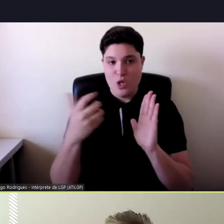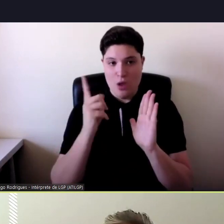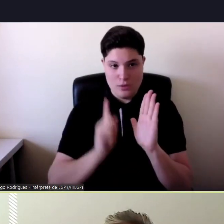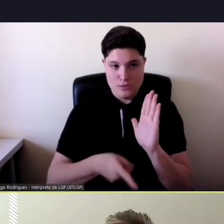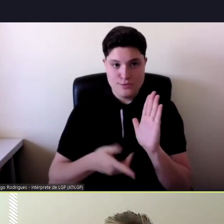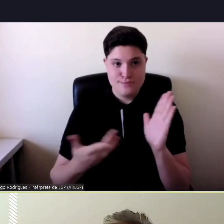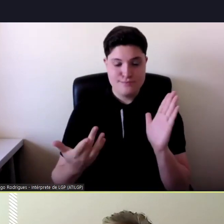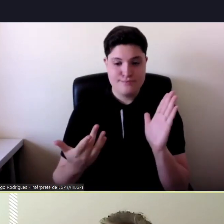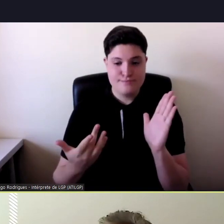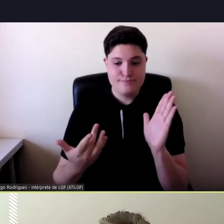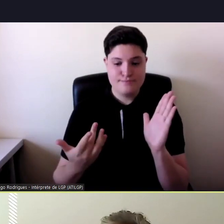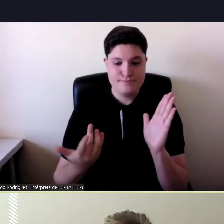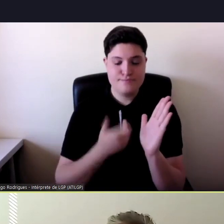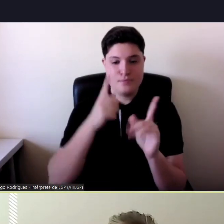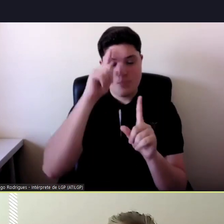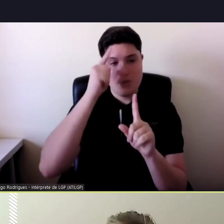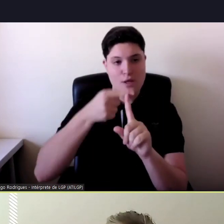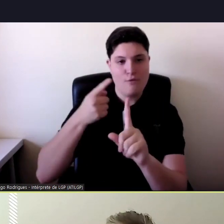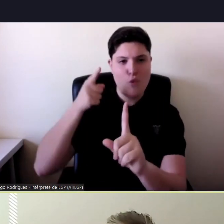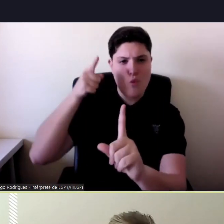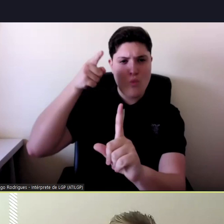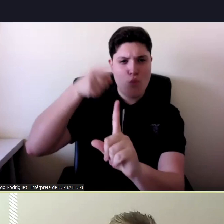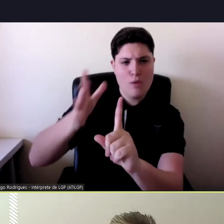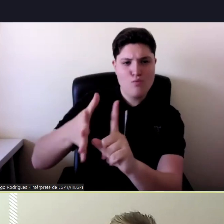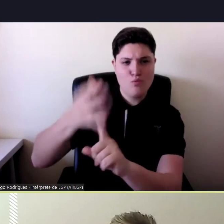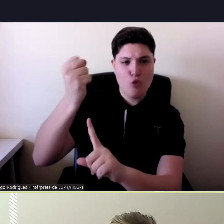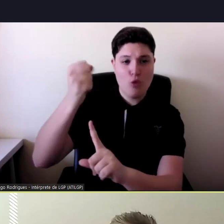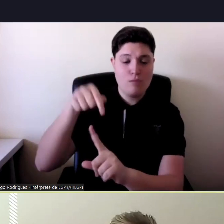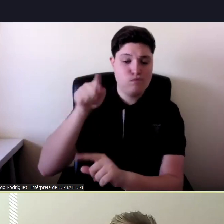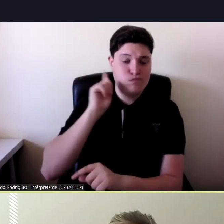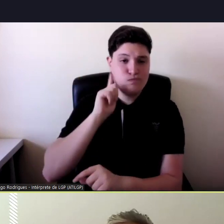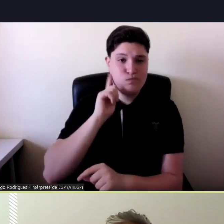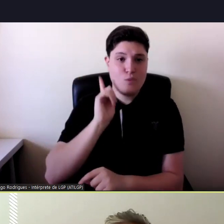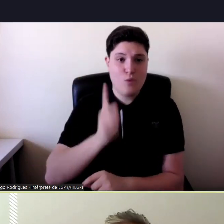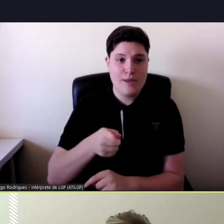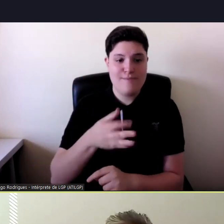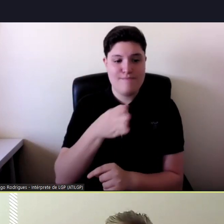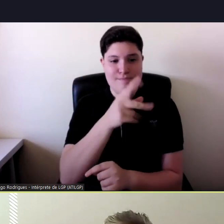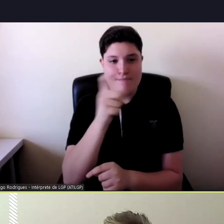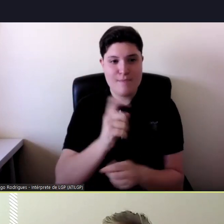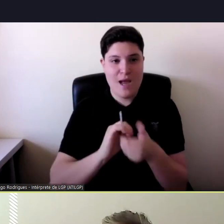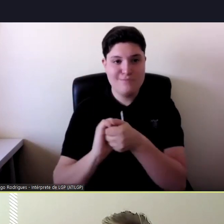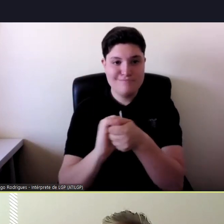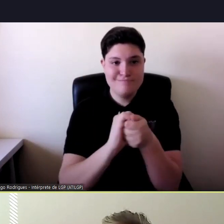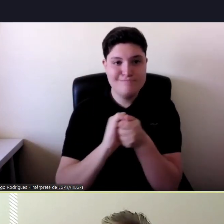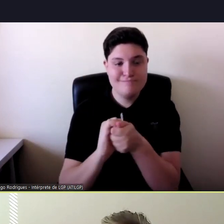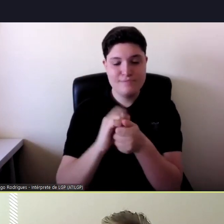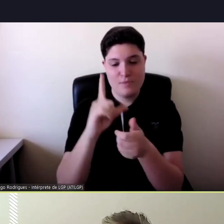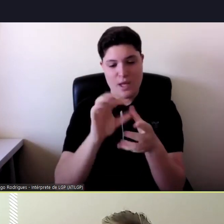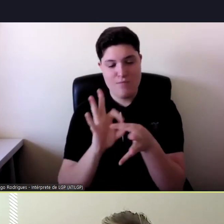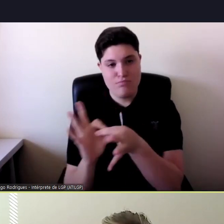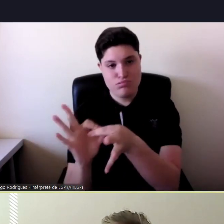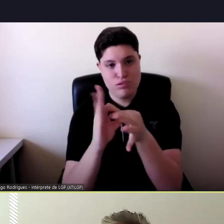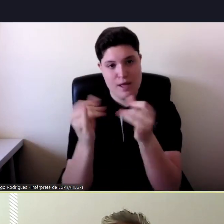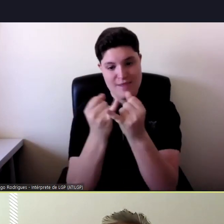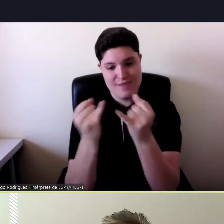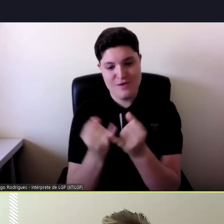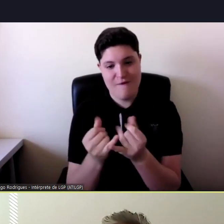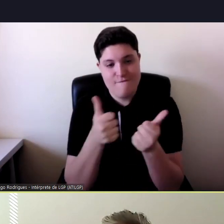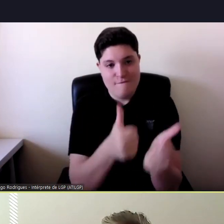as metas poderem ser atingidas, é fundamental a existência da paz, uma cooperação internacional